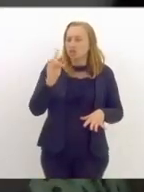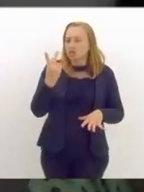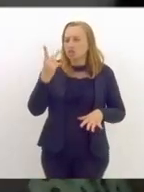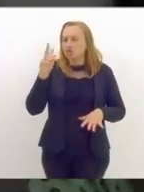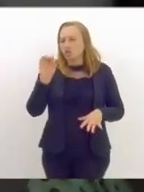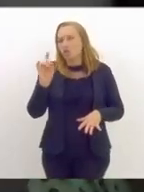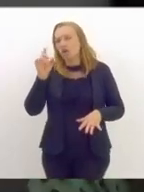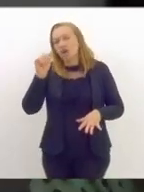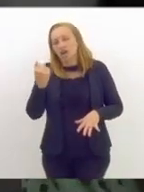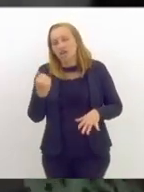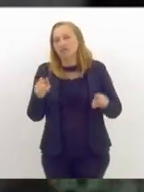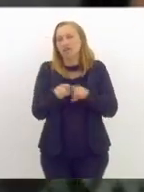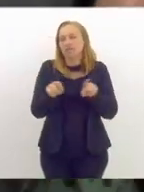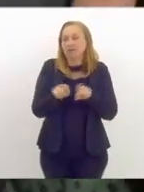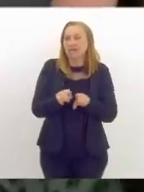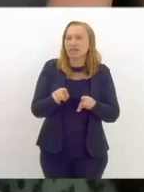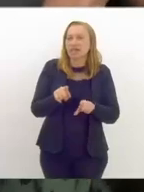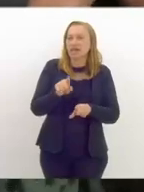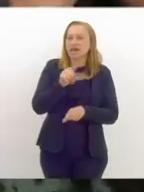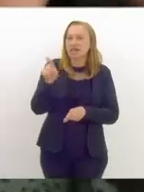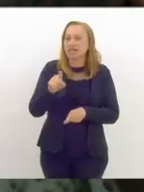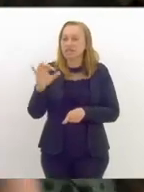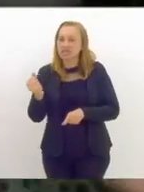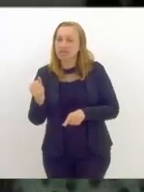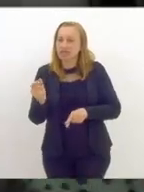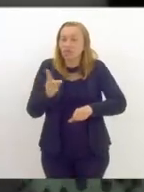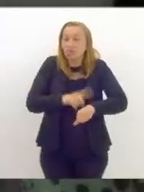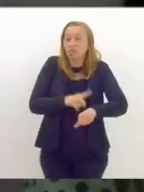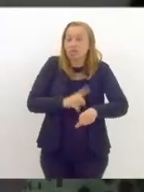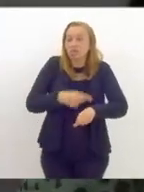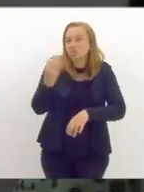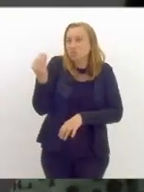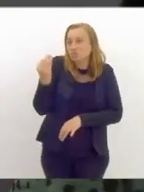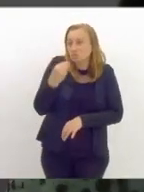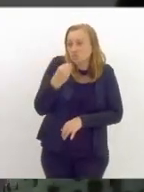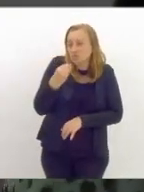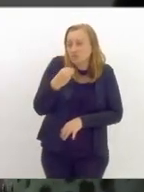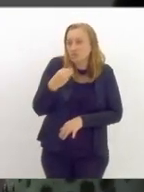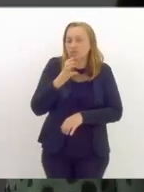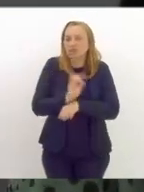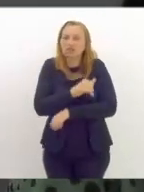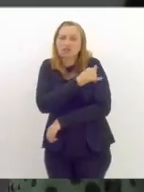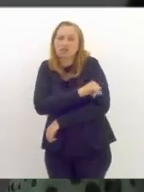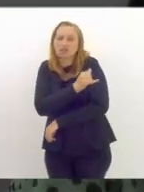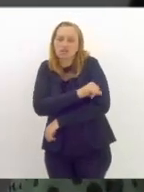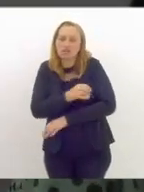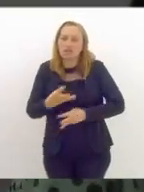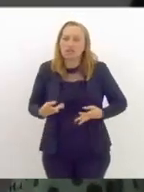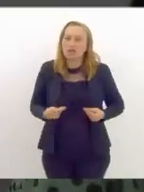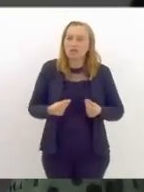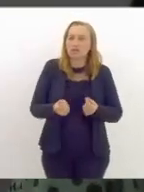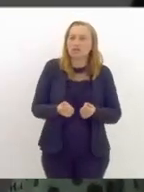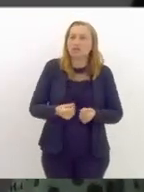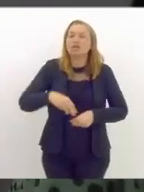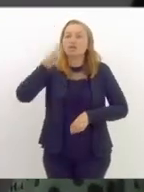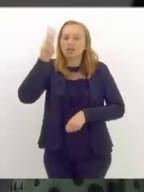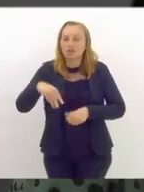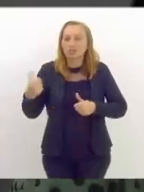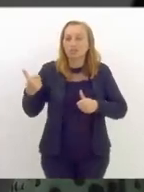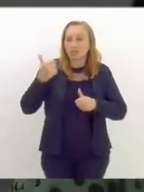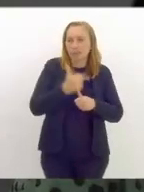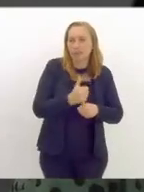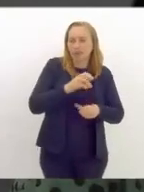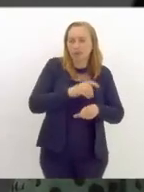nesse momento, é um momento muito frágil para a saúde do Estado do Rio de Janeiro, e quem assumiu a secretaria foi o nosso querido